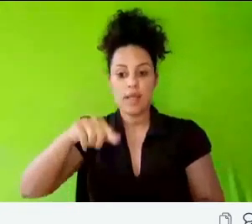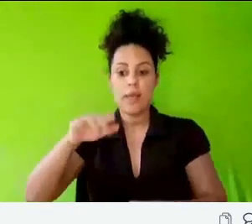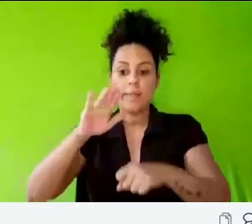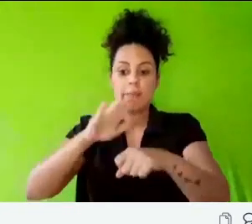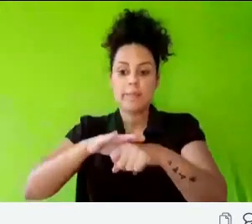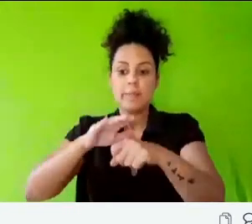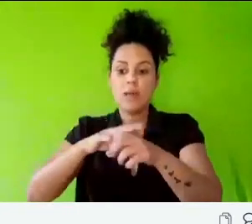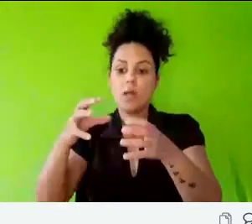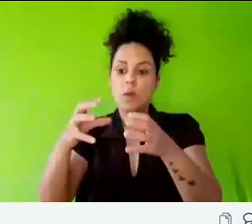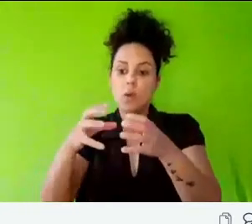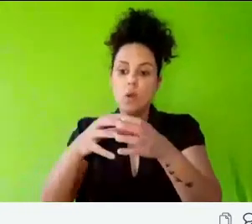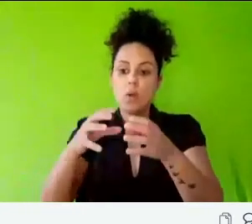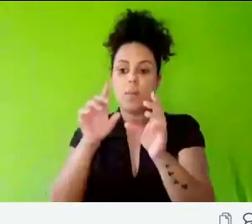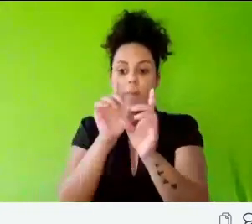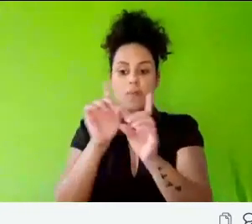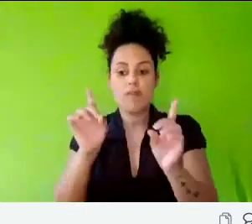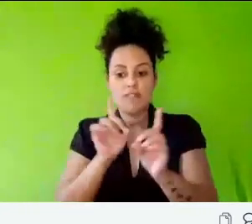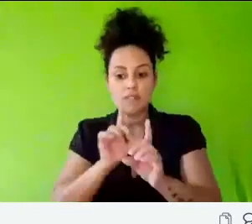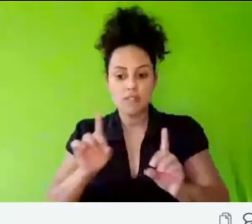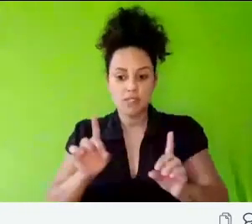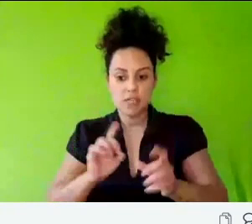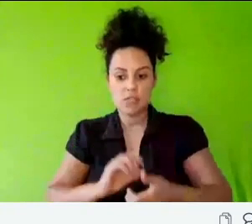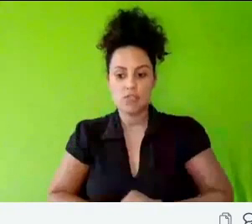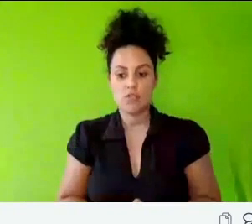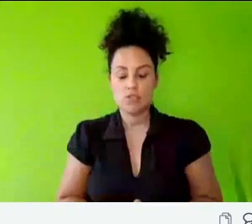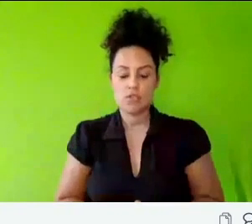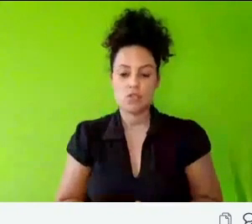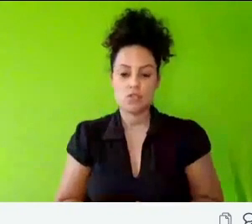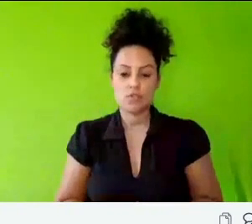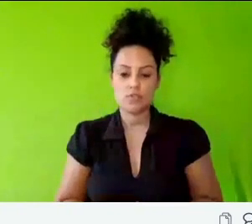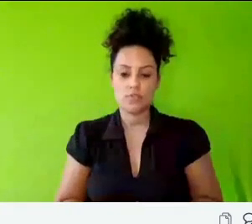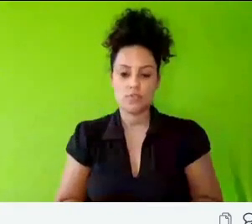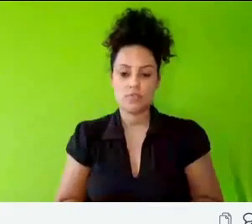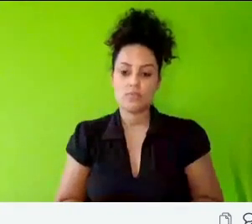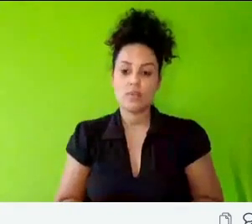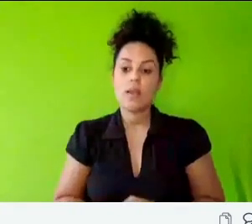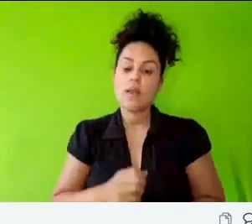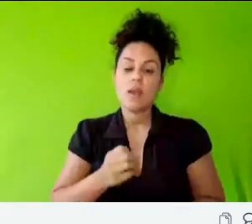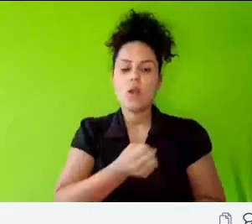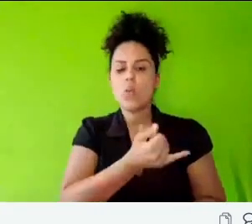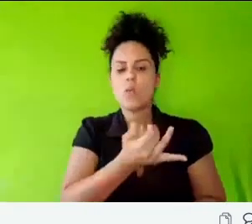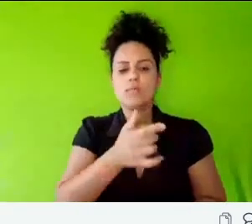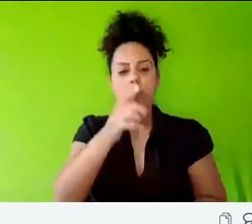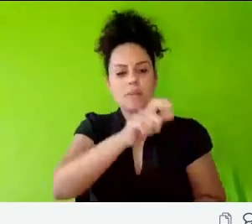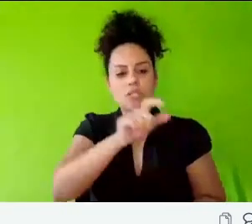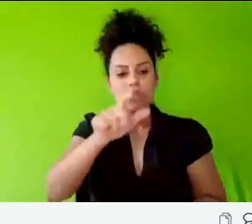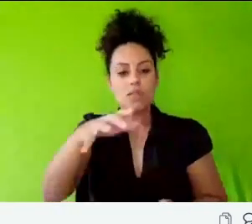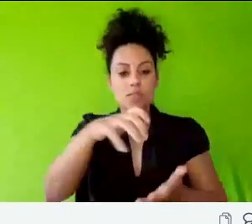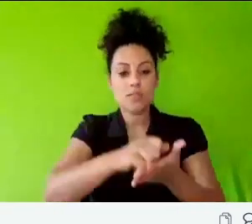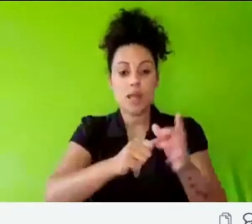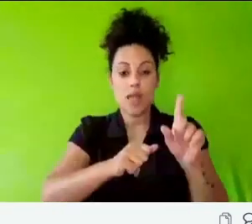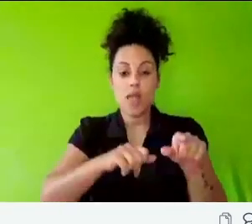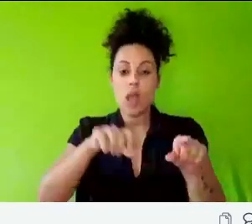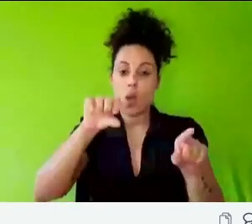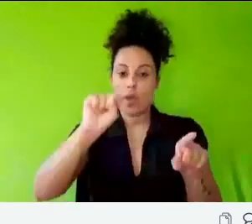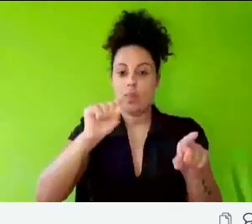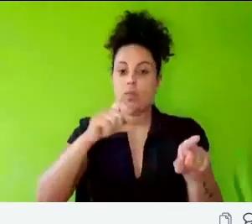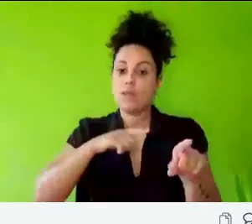com deficiência. Número de inscritos, 8. Número de vagas, 2.